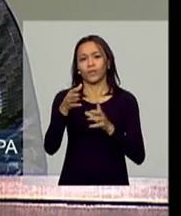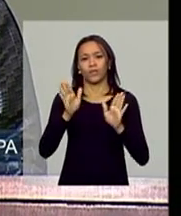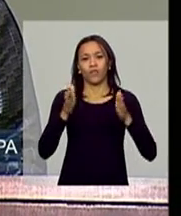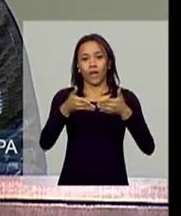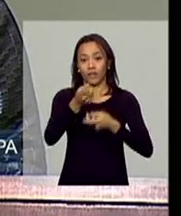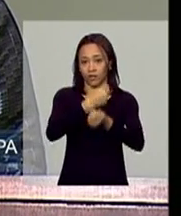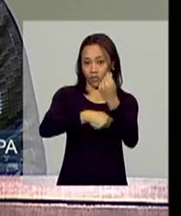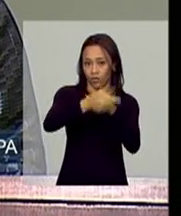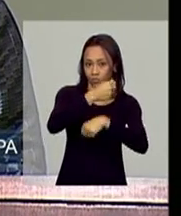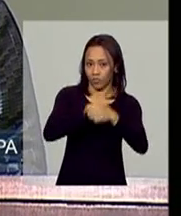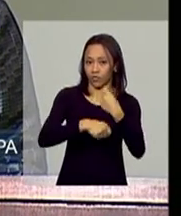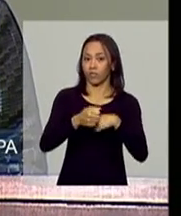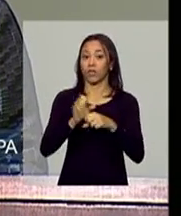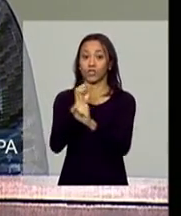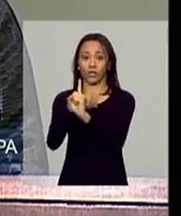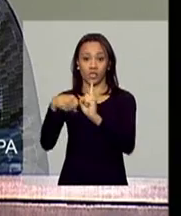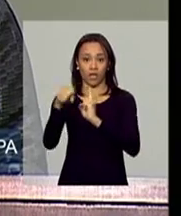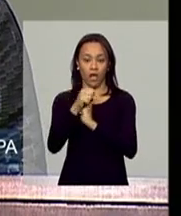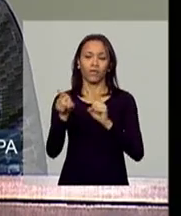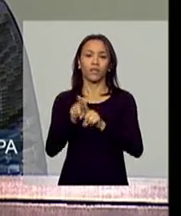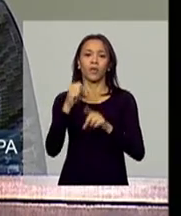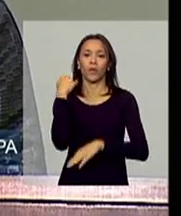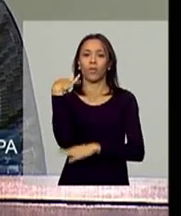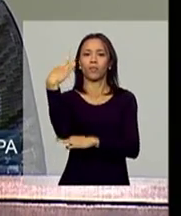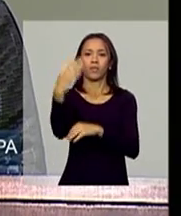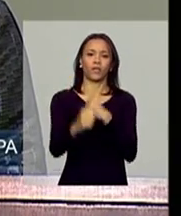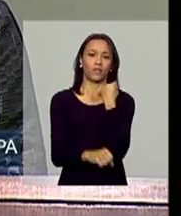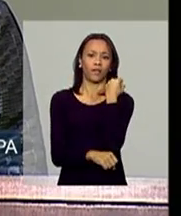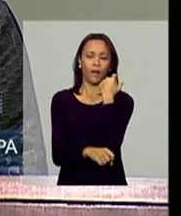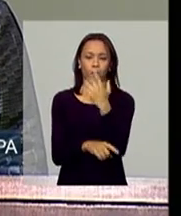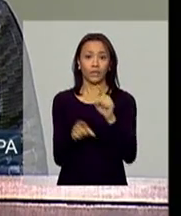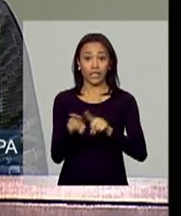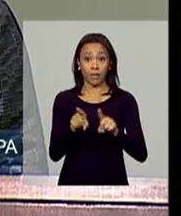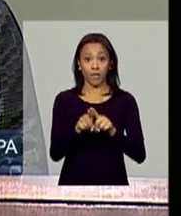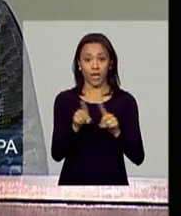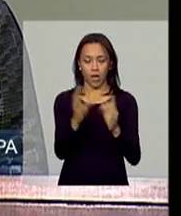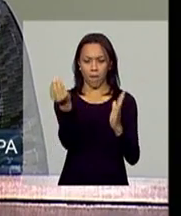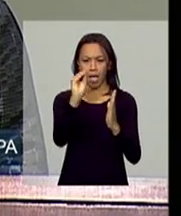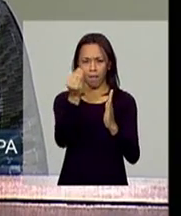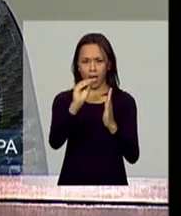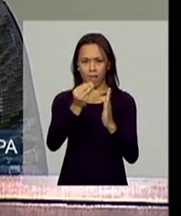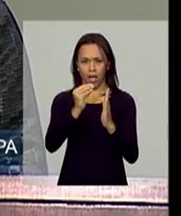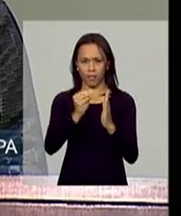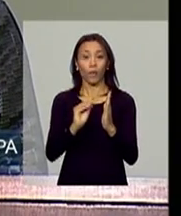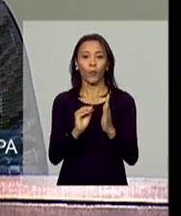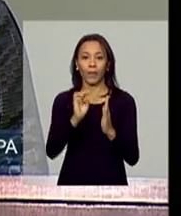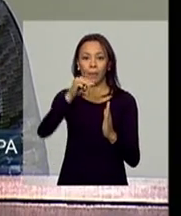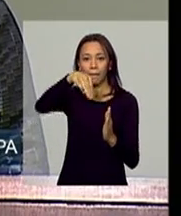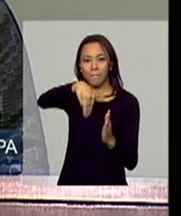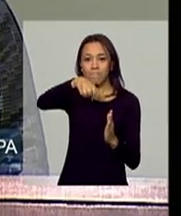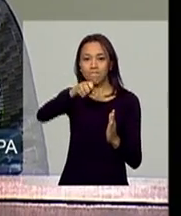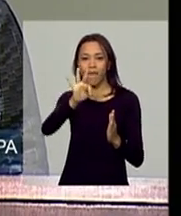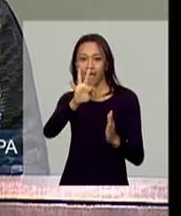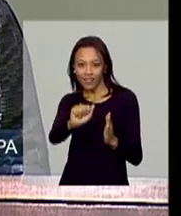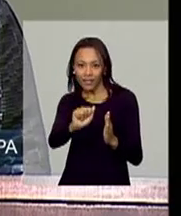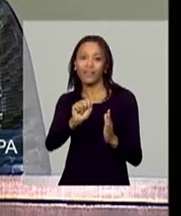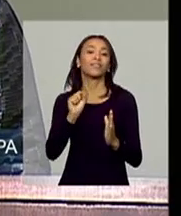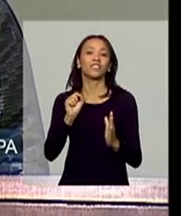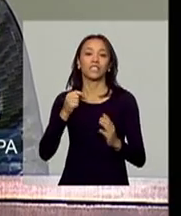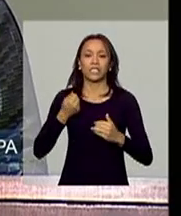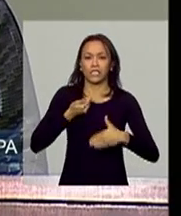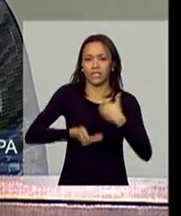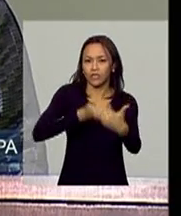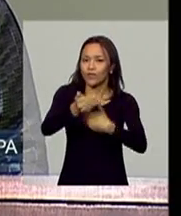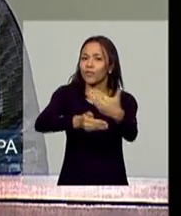e ambiental. A definição de metas do desenvolvimento sustentável definidas